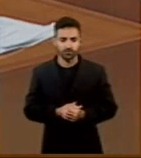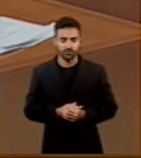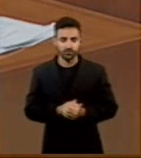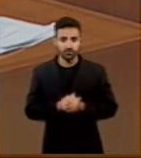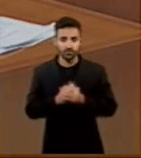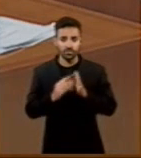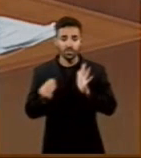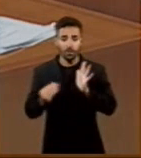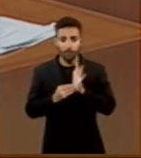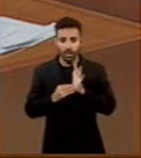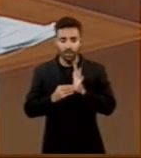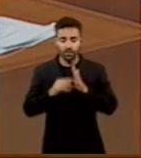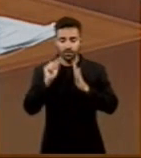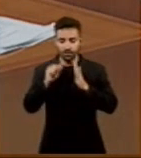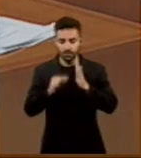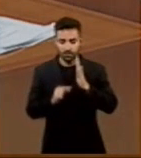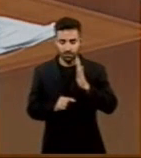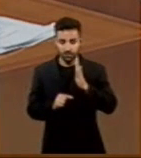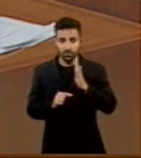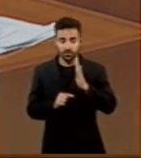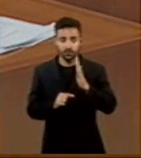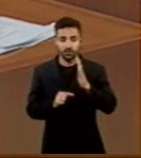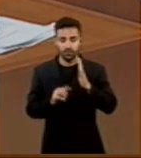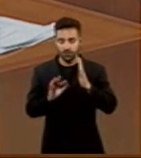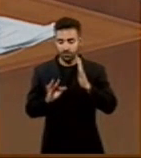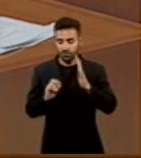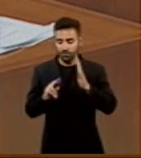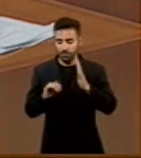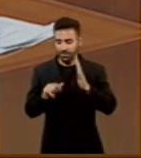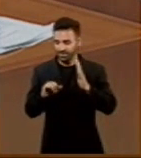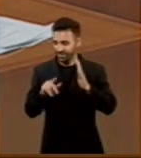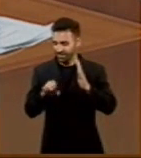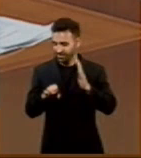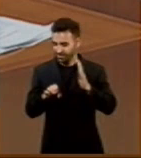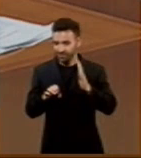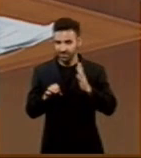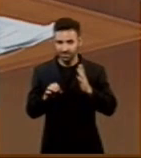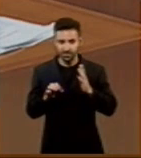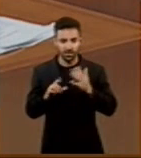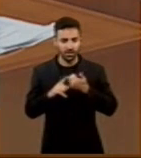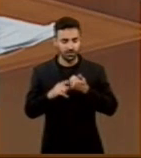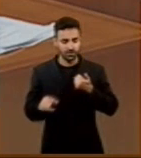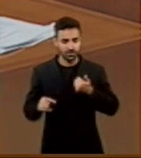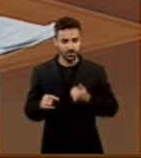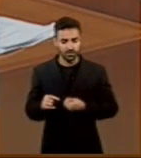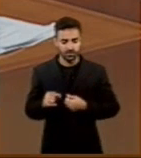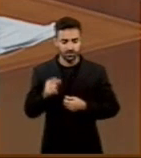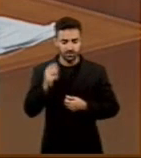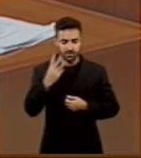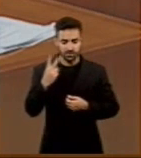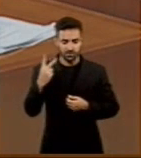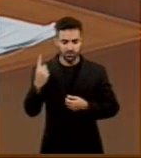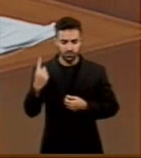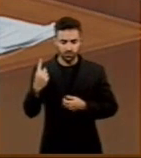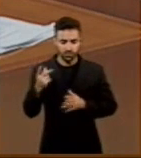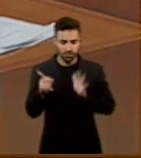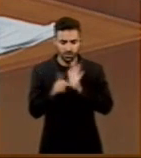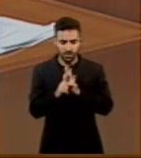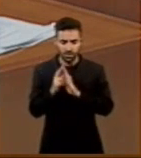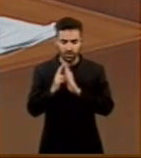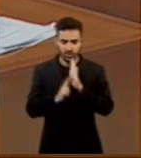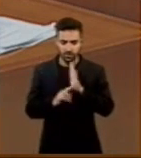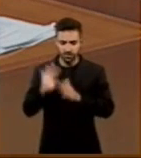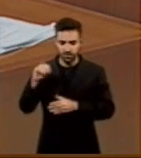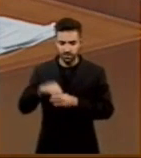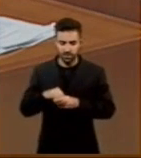Ementa, extraordinário, formalidade. A teor do disposto no artigo 321 do Regimento Interno do